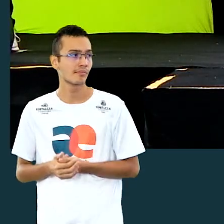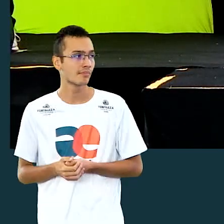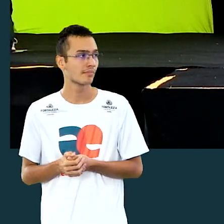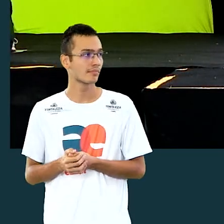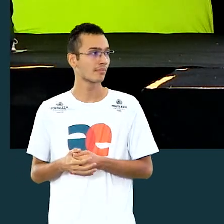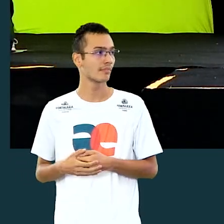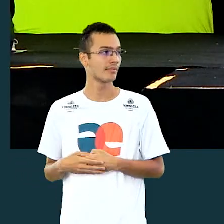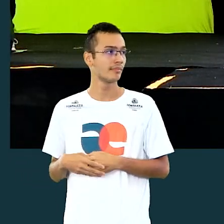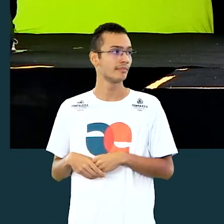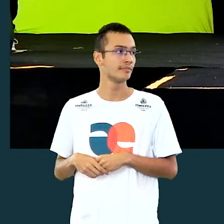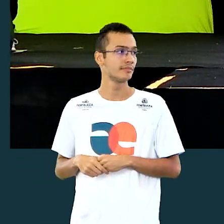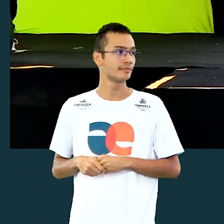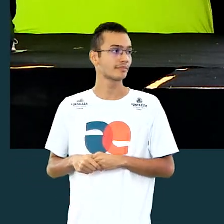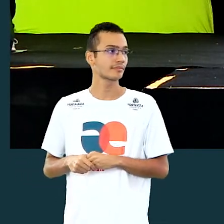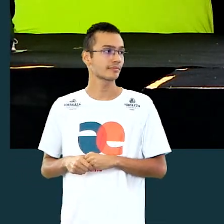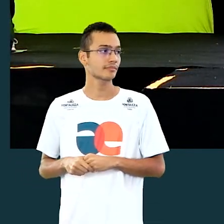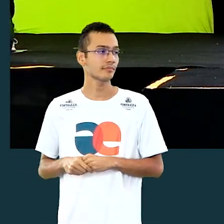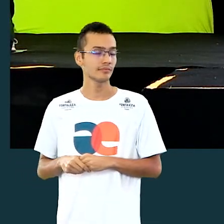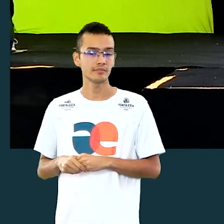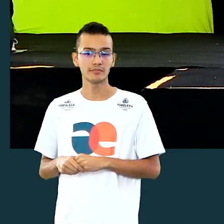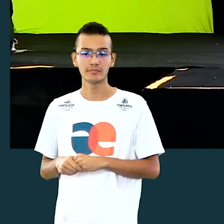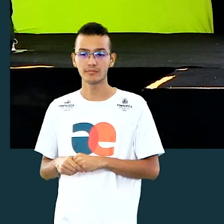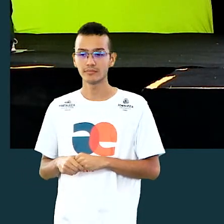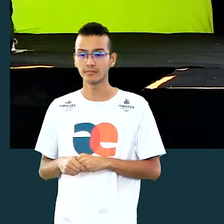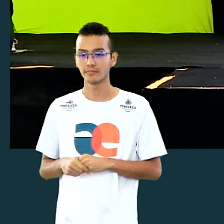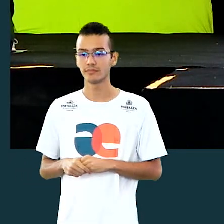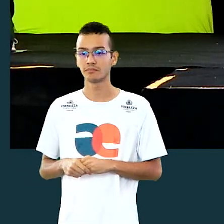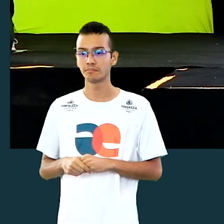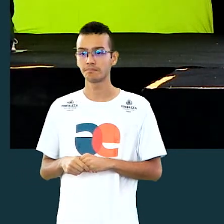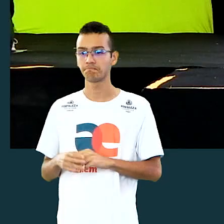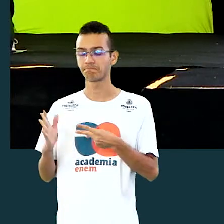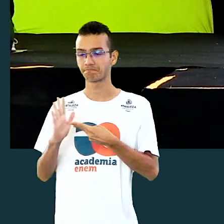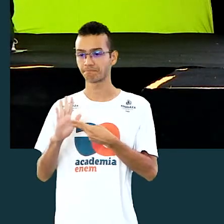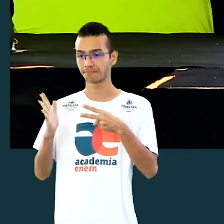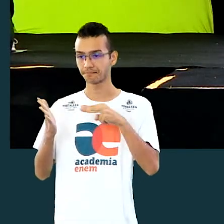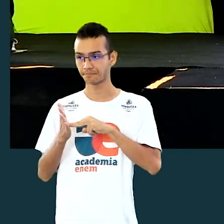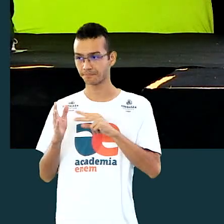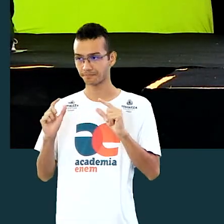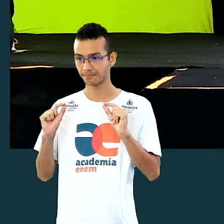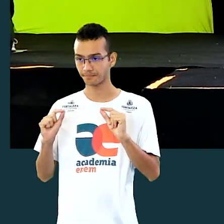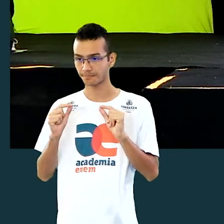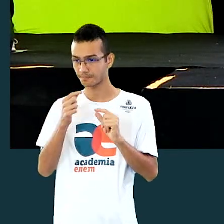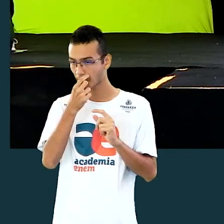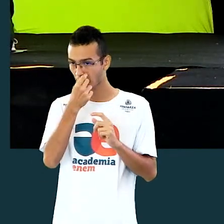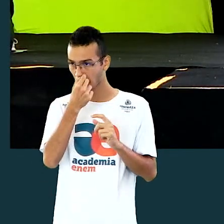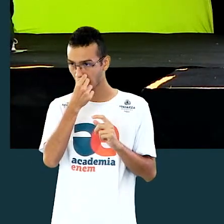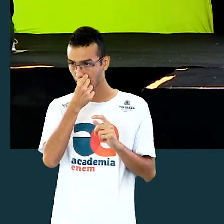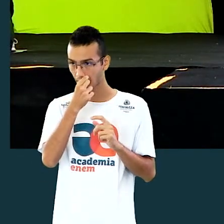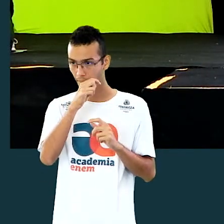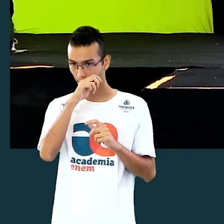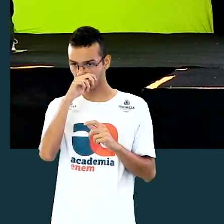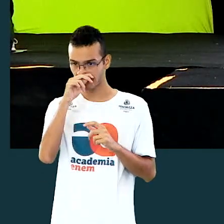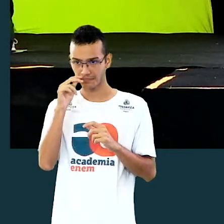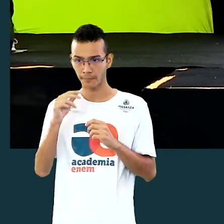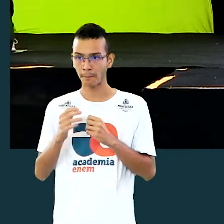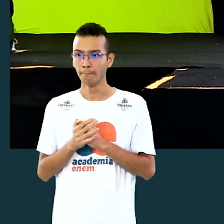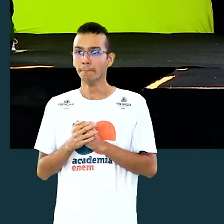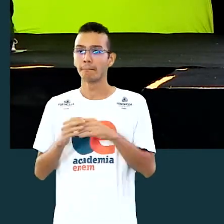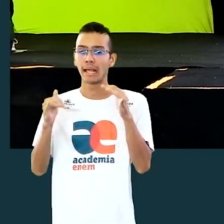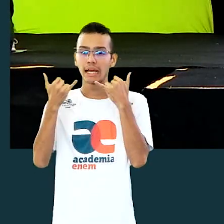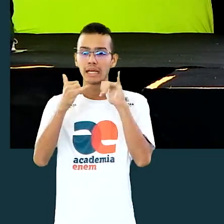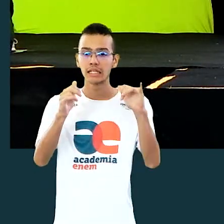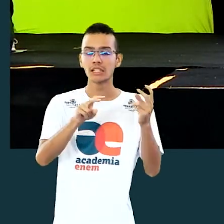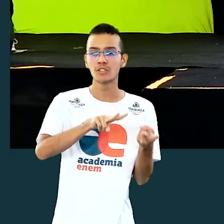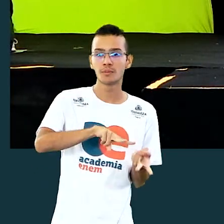melhor, ele está querendo dizer que há uma conversão de